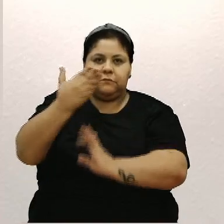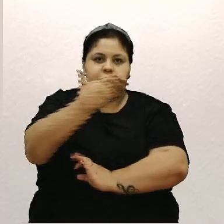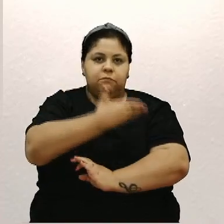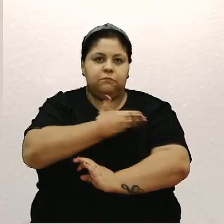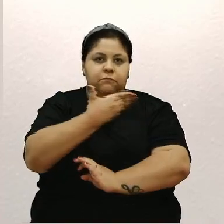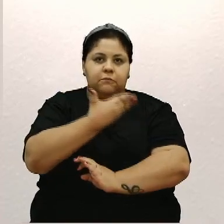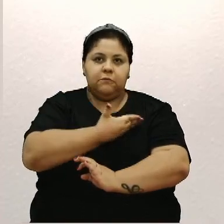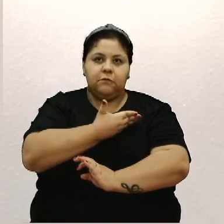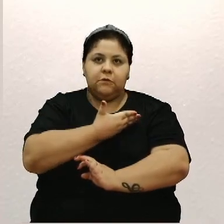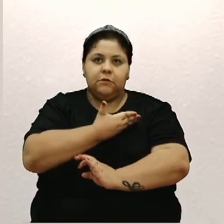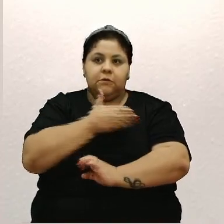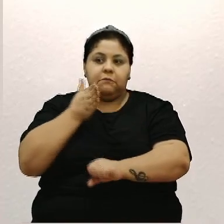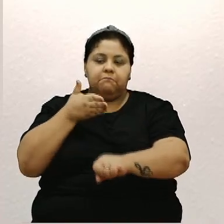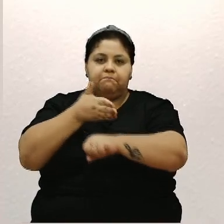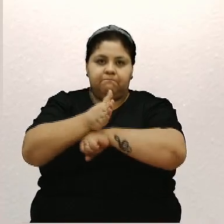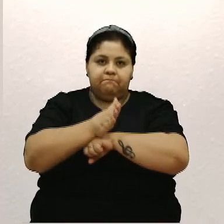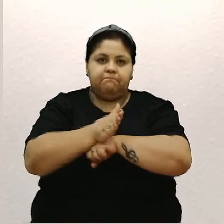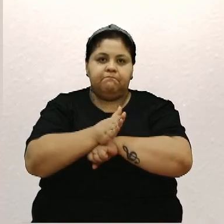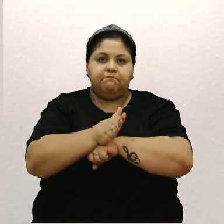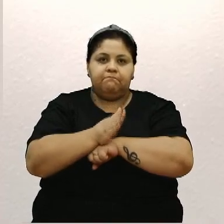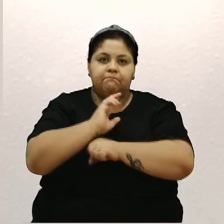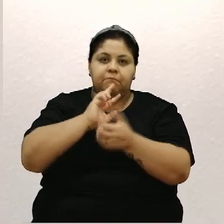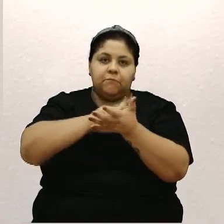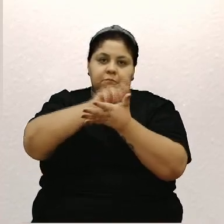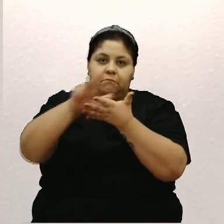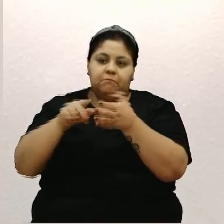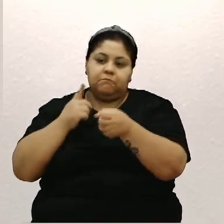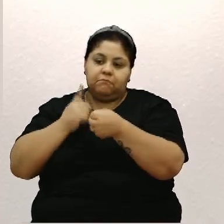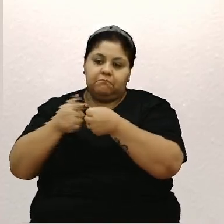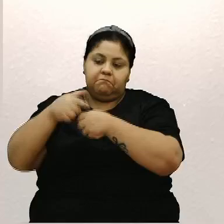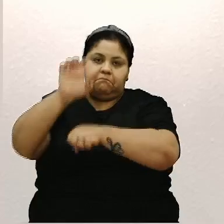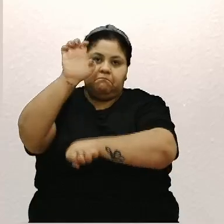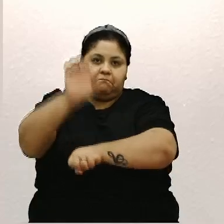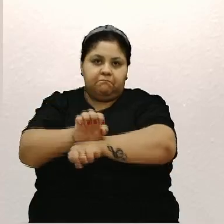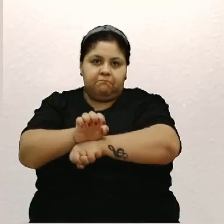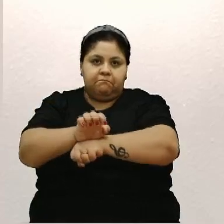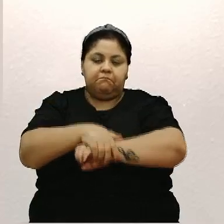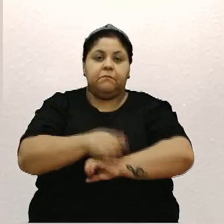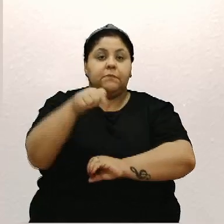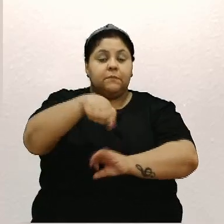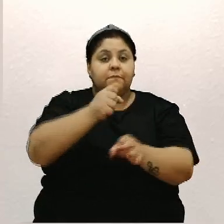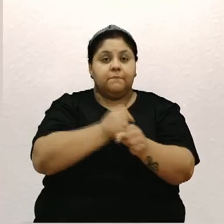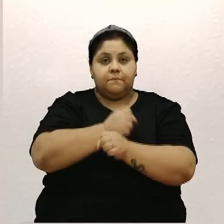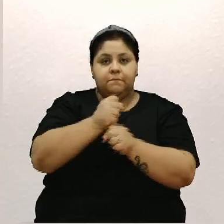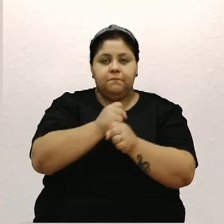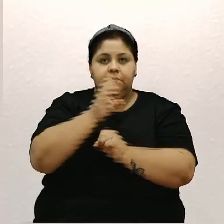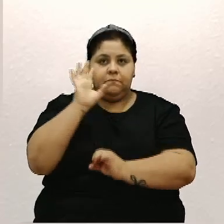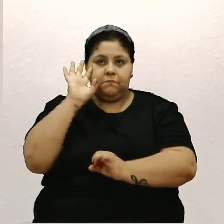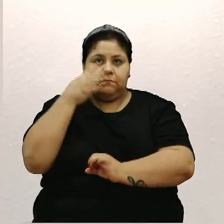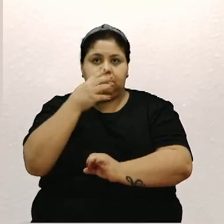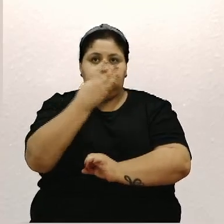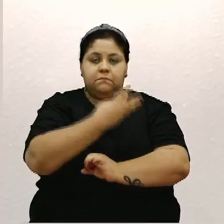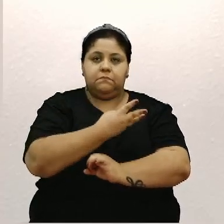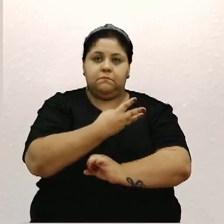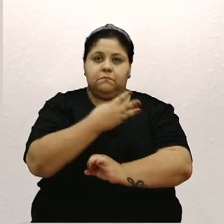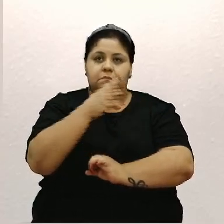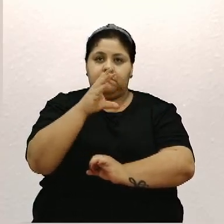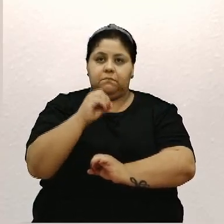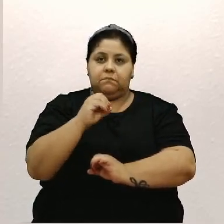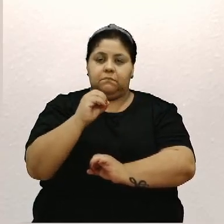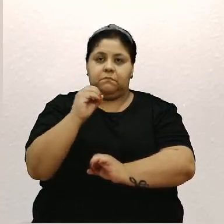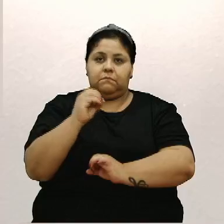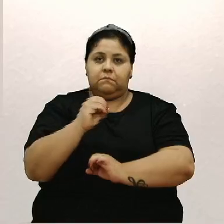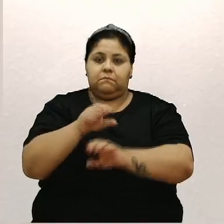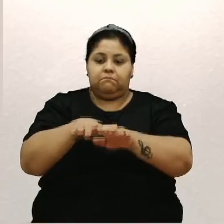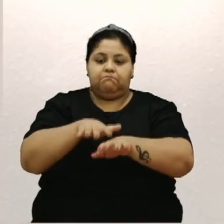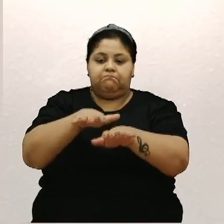entre os envolvidos, que são de diversas cidades do estado. Neste ano, acontece a 30ª edição da